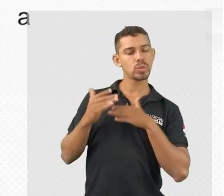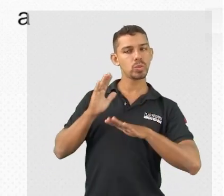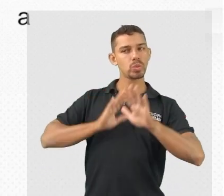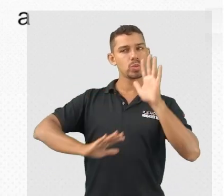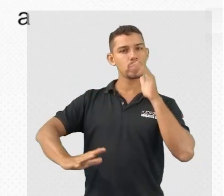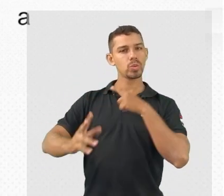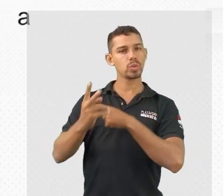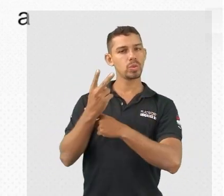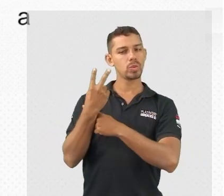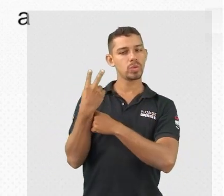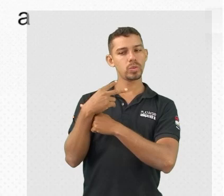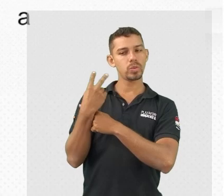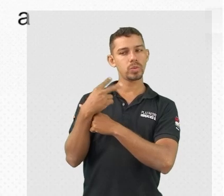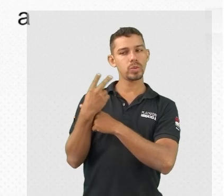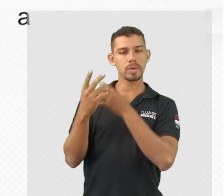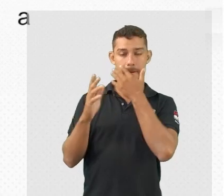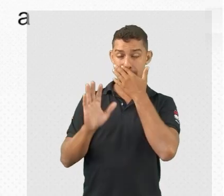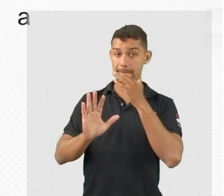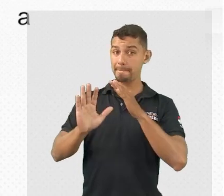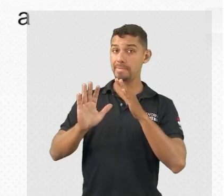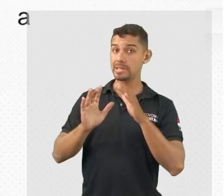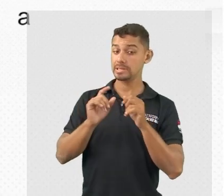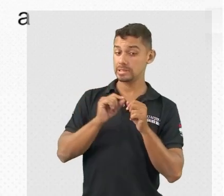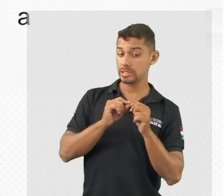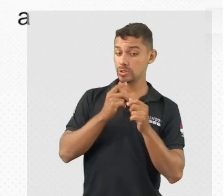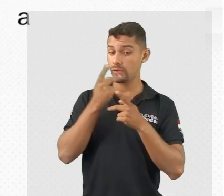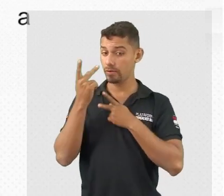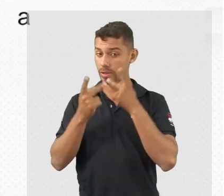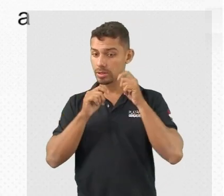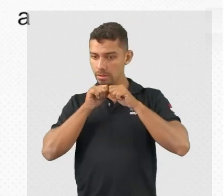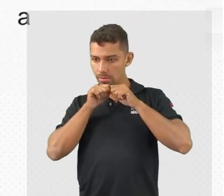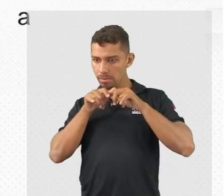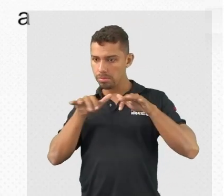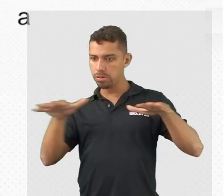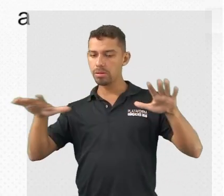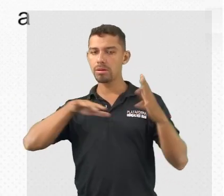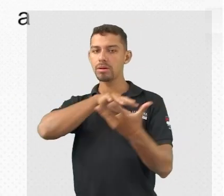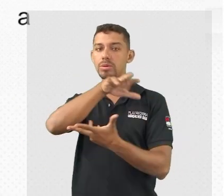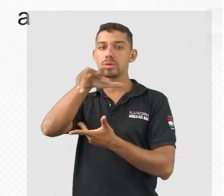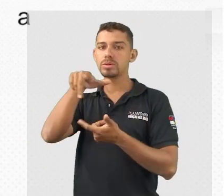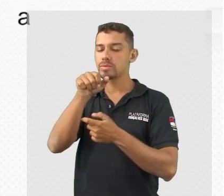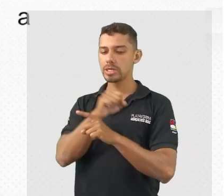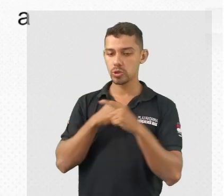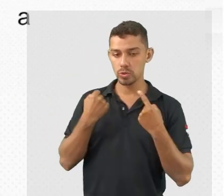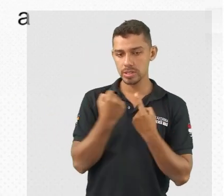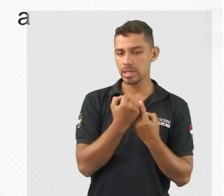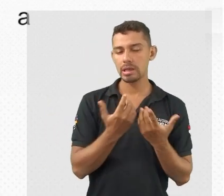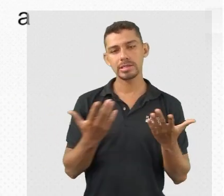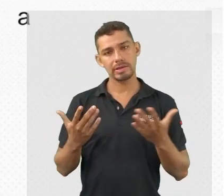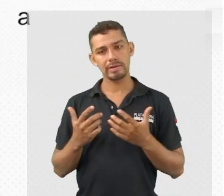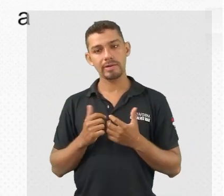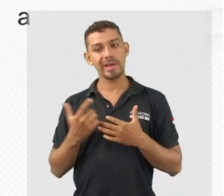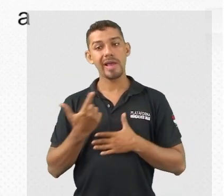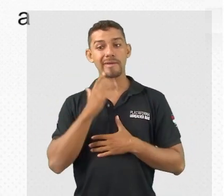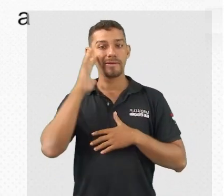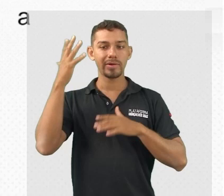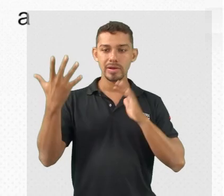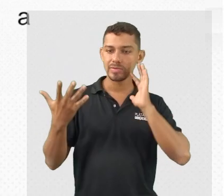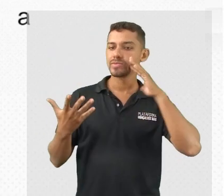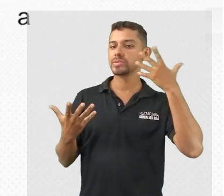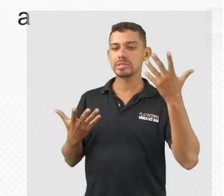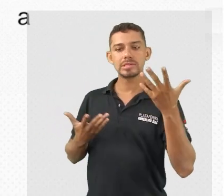né? E aquilo que foi dito ou feito vai circular o mundo, vai circular a sociedade e vai produzir um efeito, às